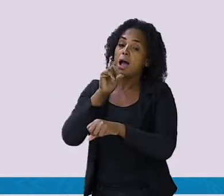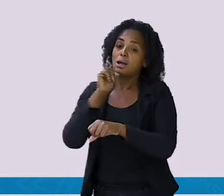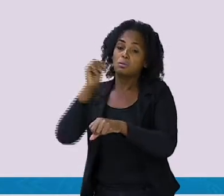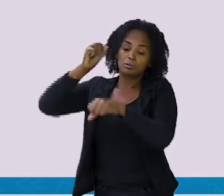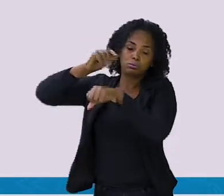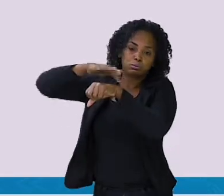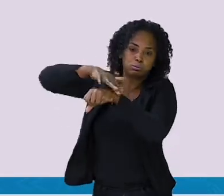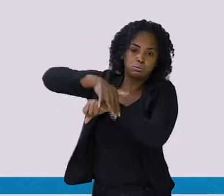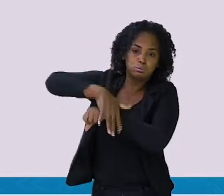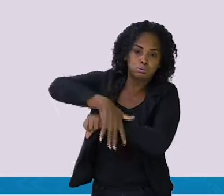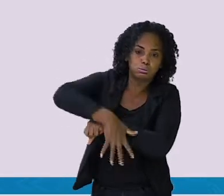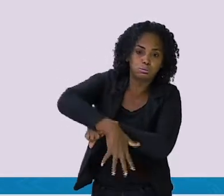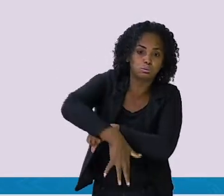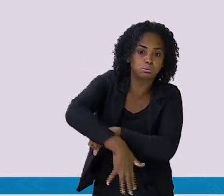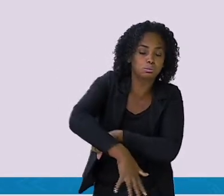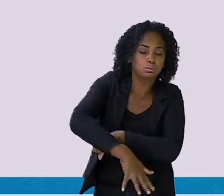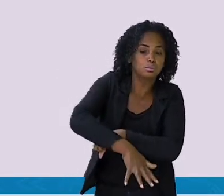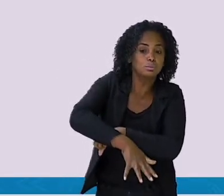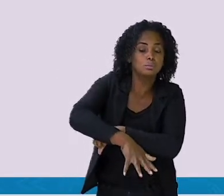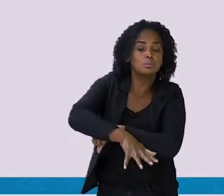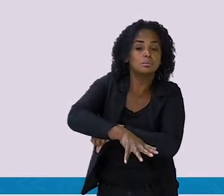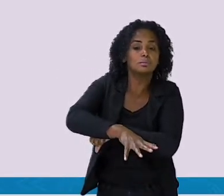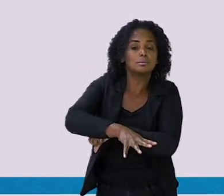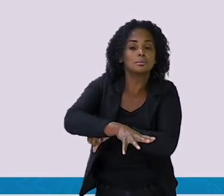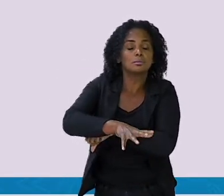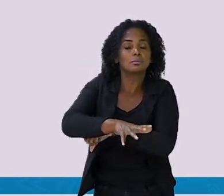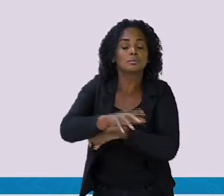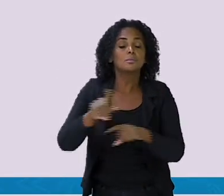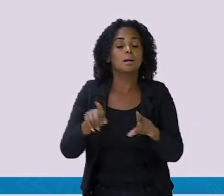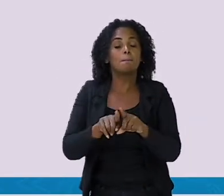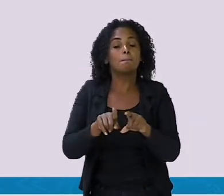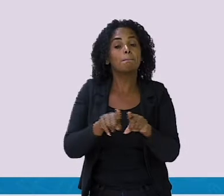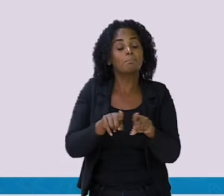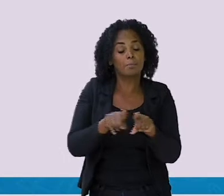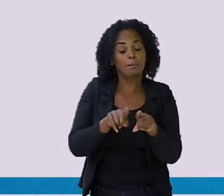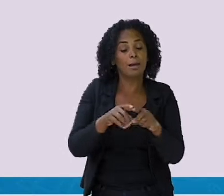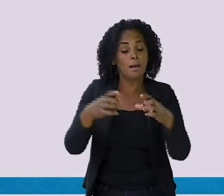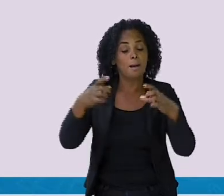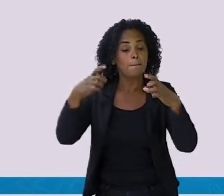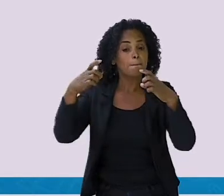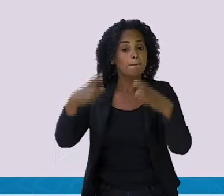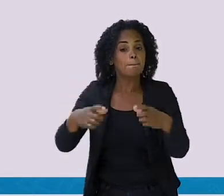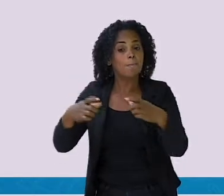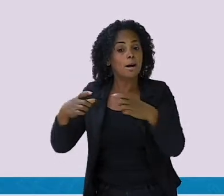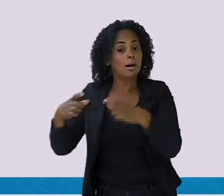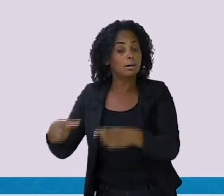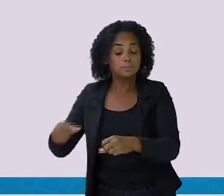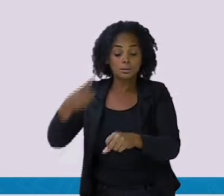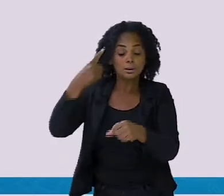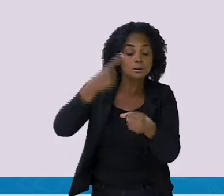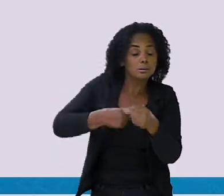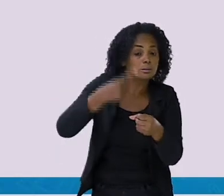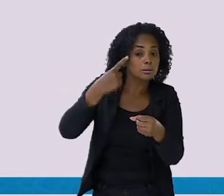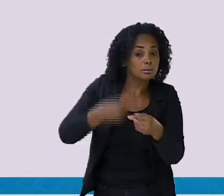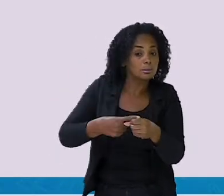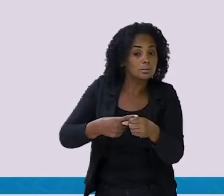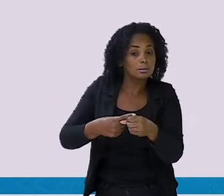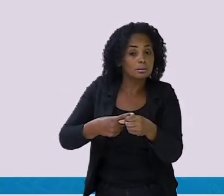ser coletivo. Da mesma forma, quando eu falo de lugares, praça,